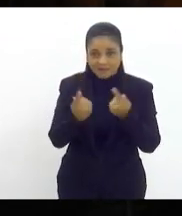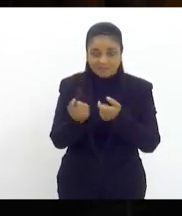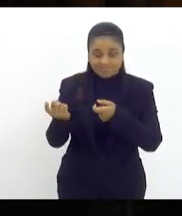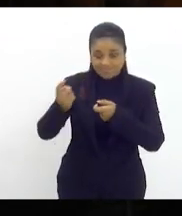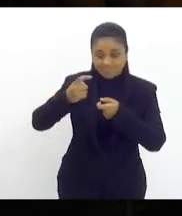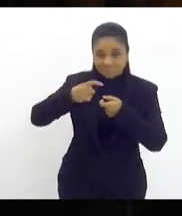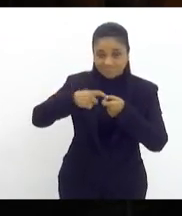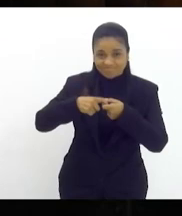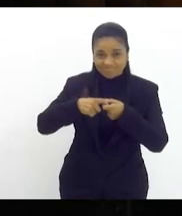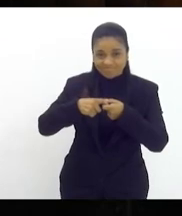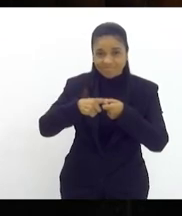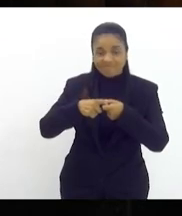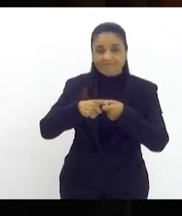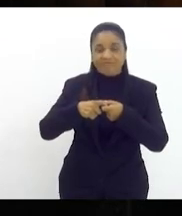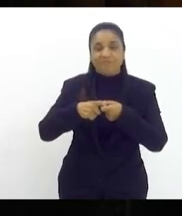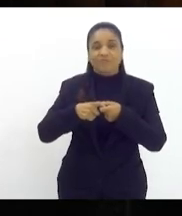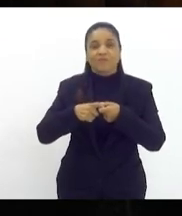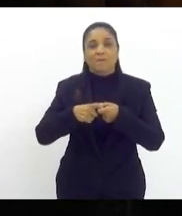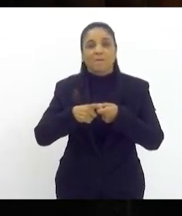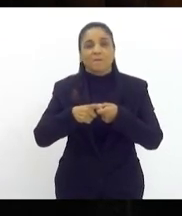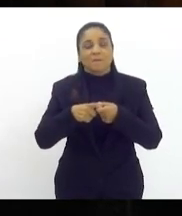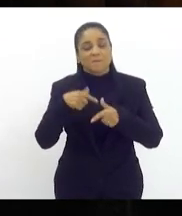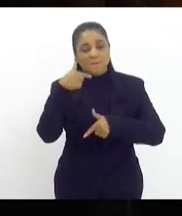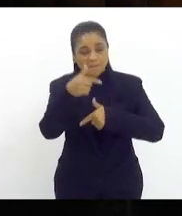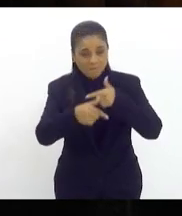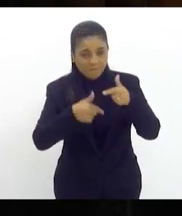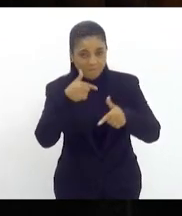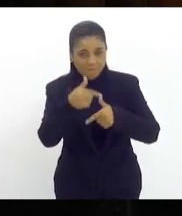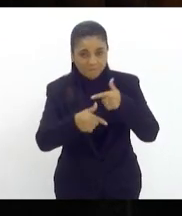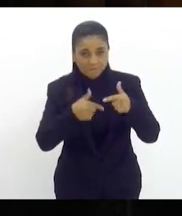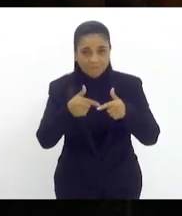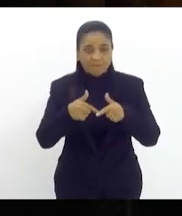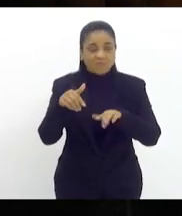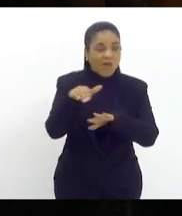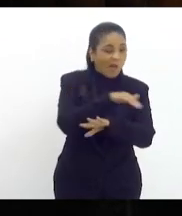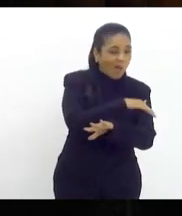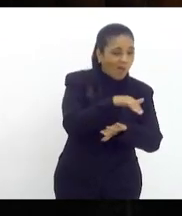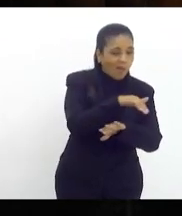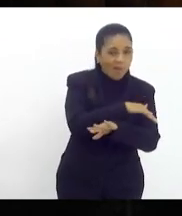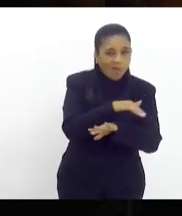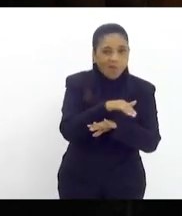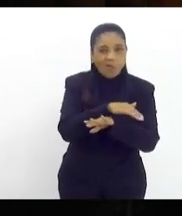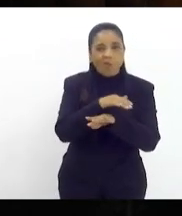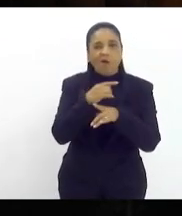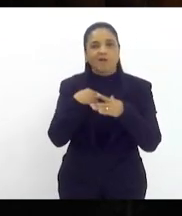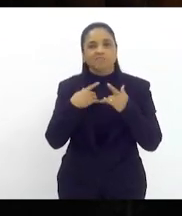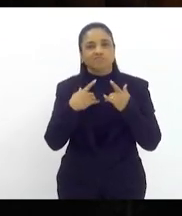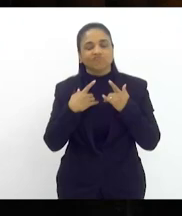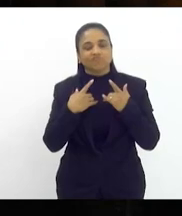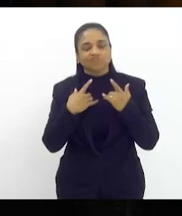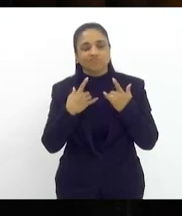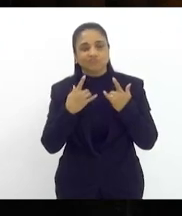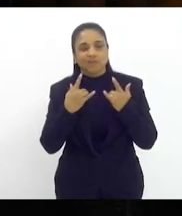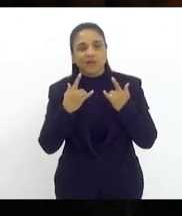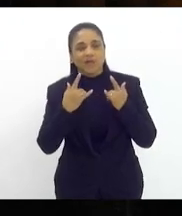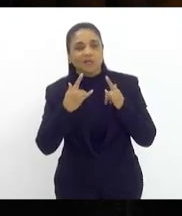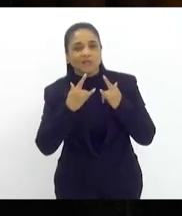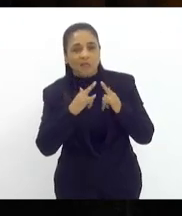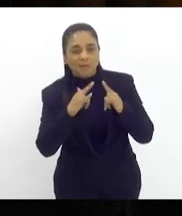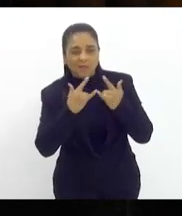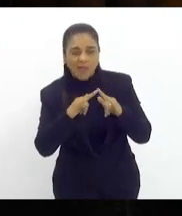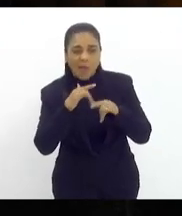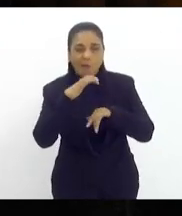retornar com essa nossa atividade de prestar contas nas ruas em frente aos terminais nas praças